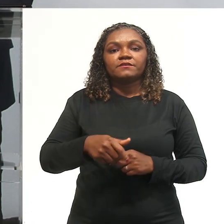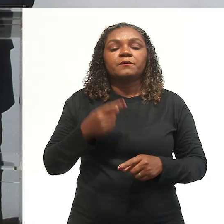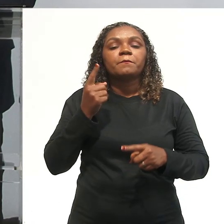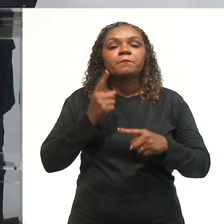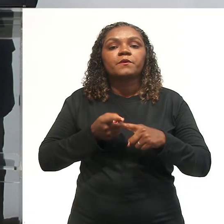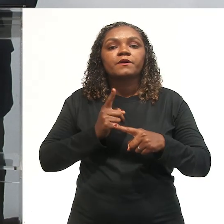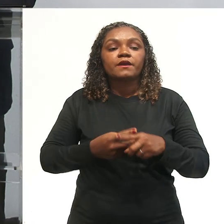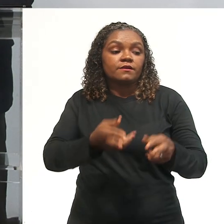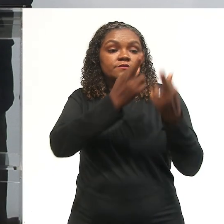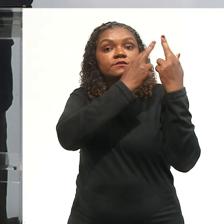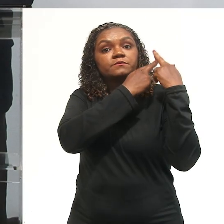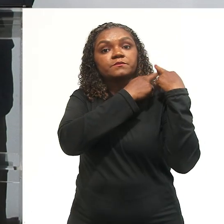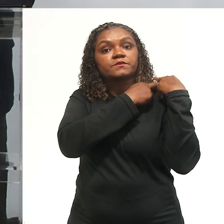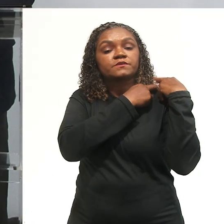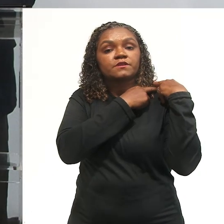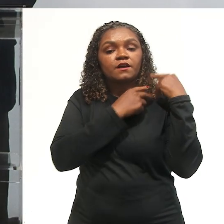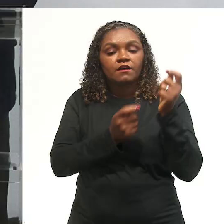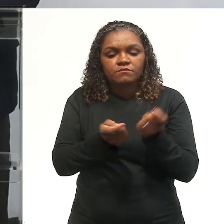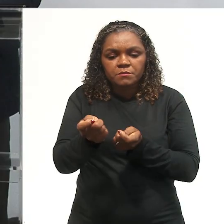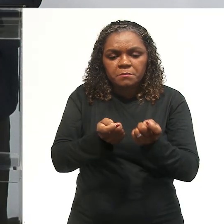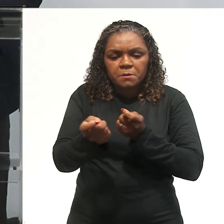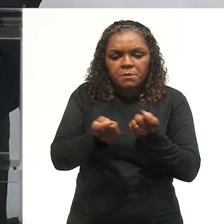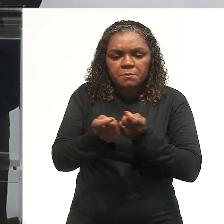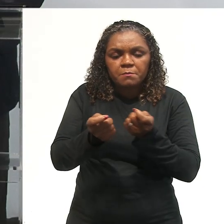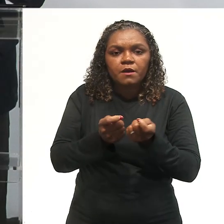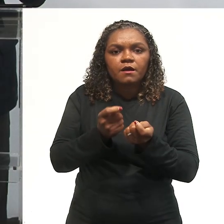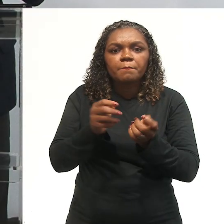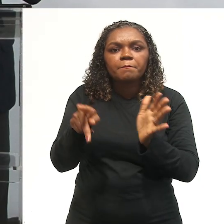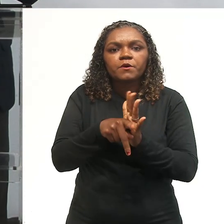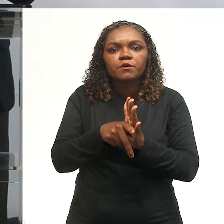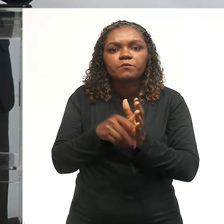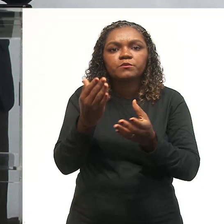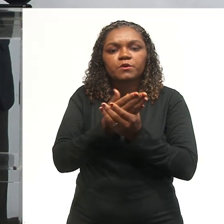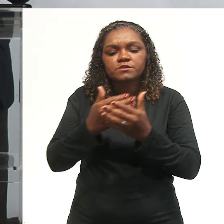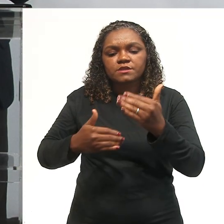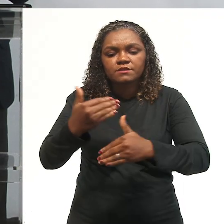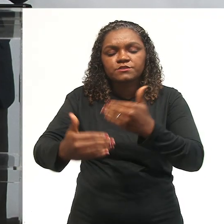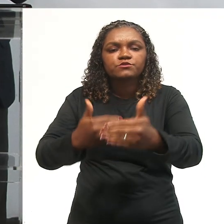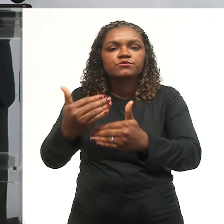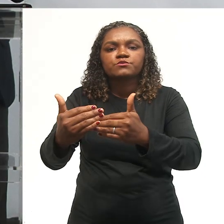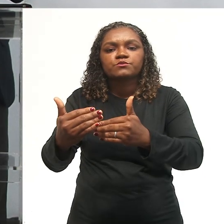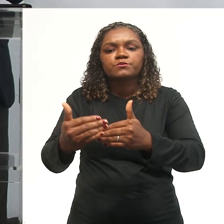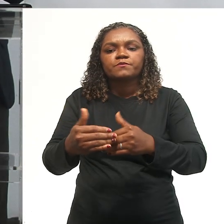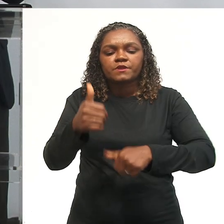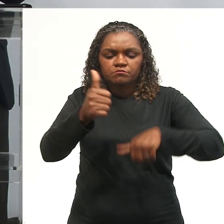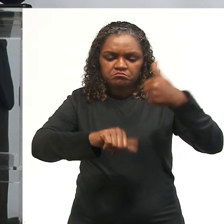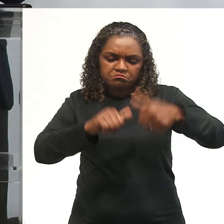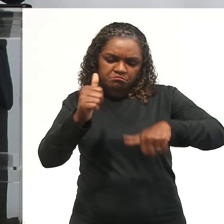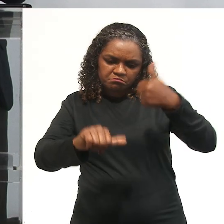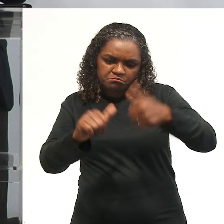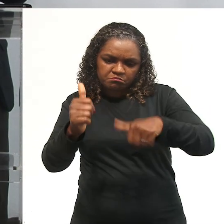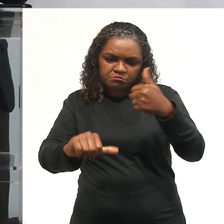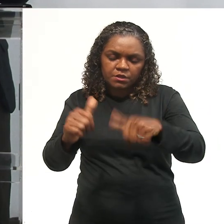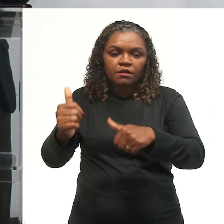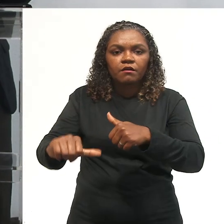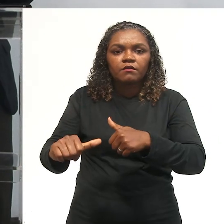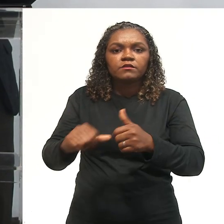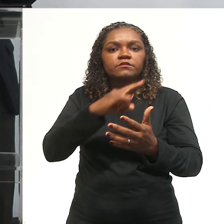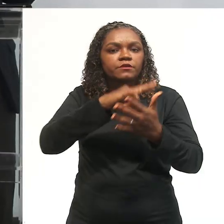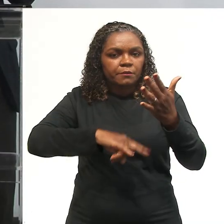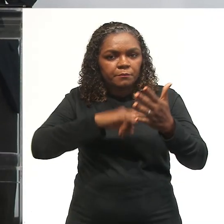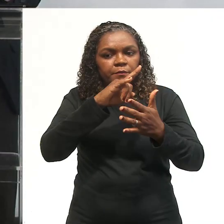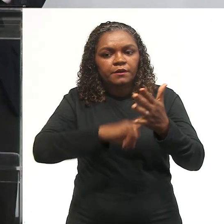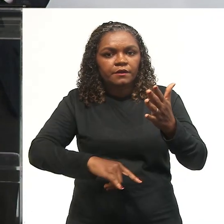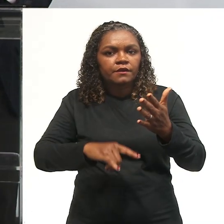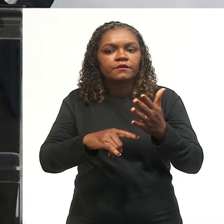o responsável pela gestão processual, tanto de análise